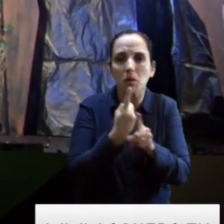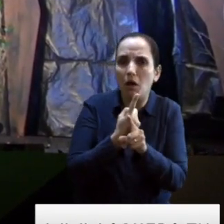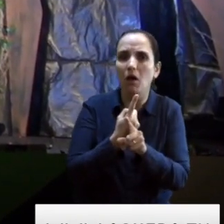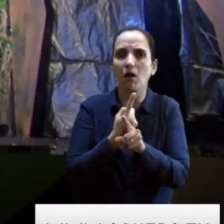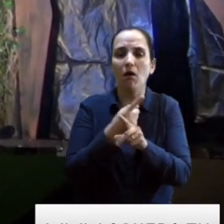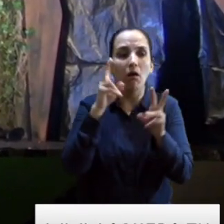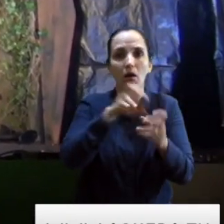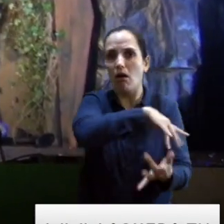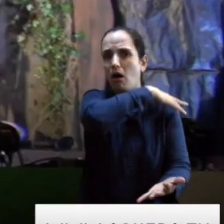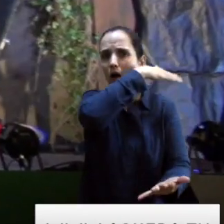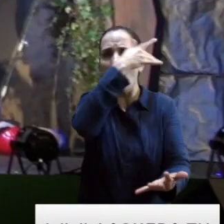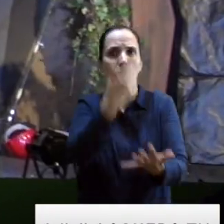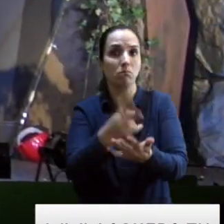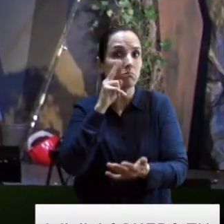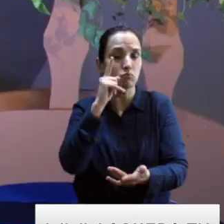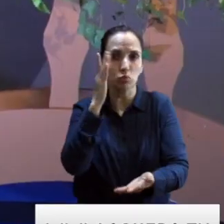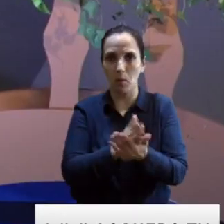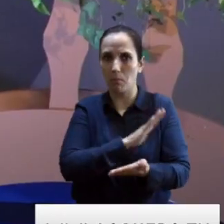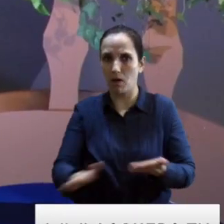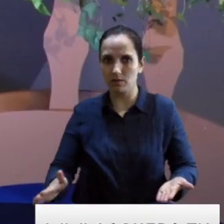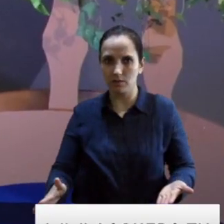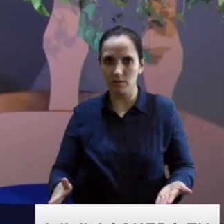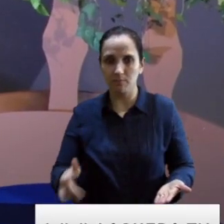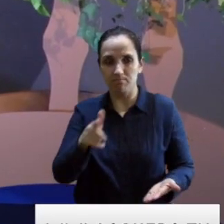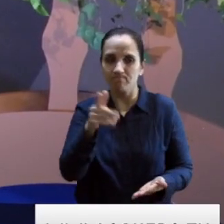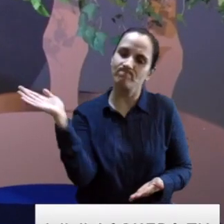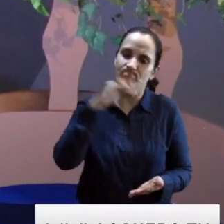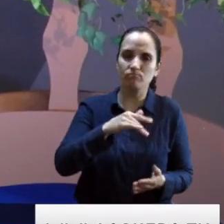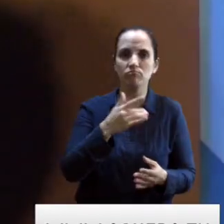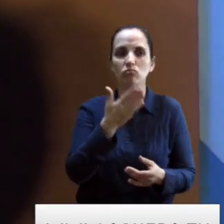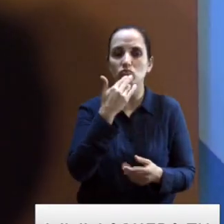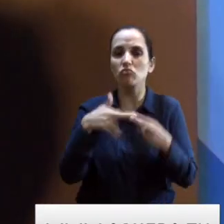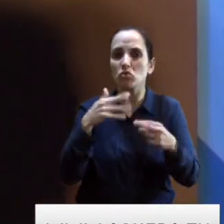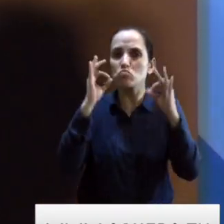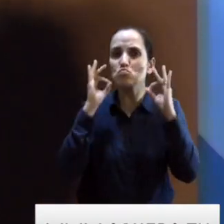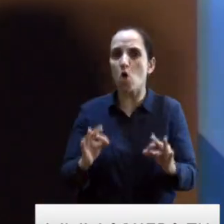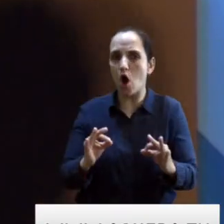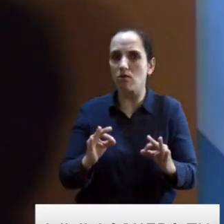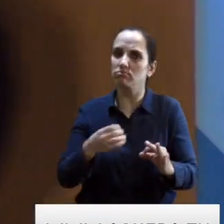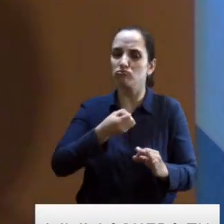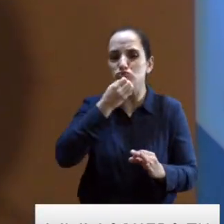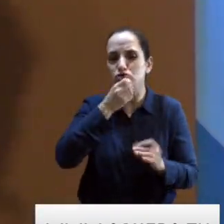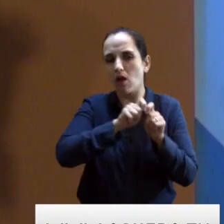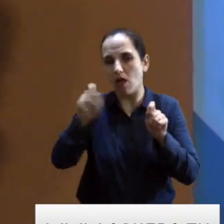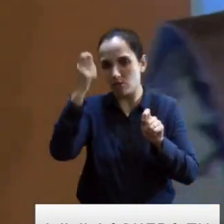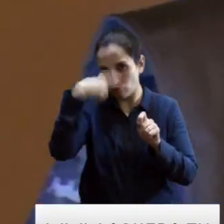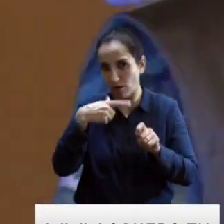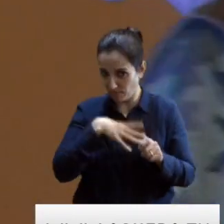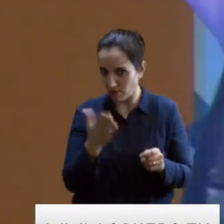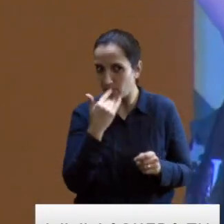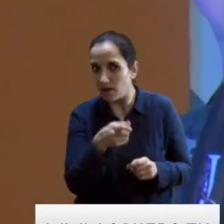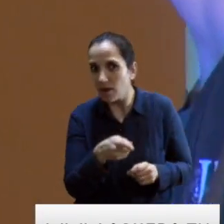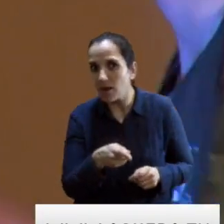assuntos, mas até hoje nunca mais os vimos. Vamos para dentro, que o jantar está pronto, e eu conto a verdadeira história. Queres uma